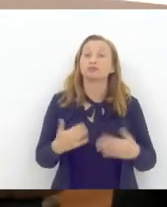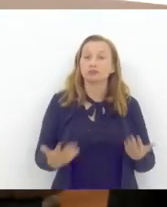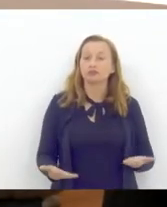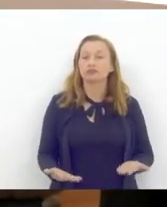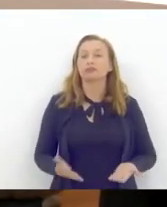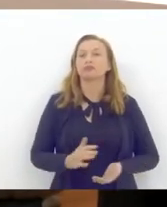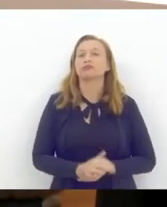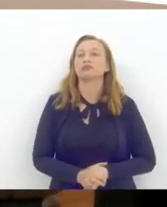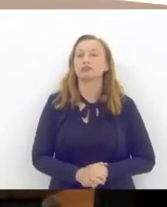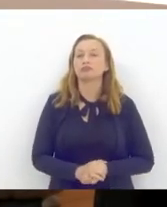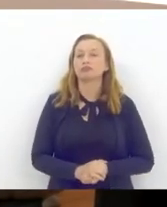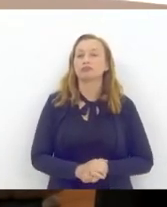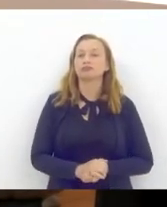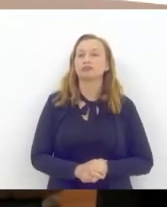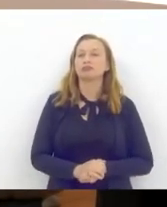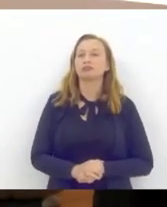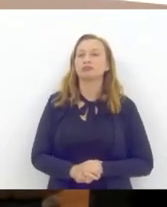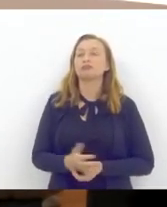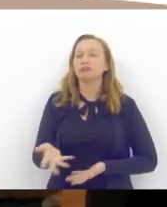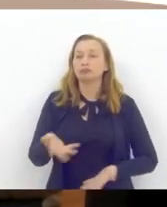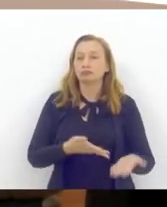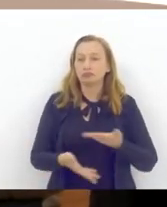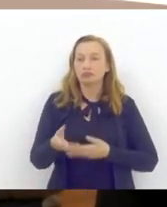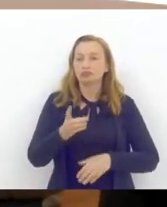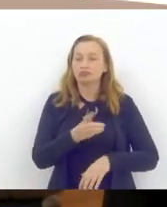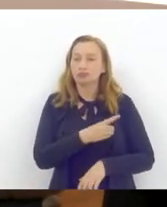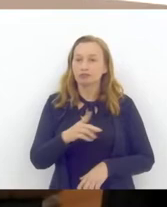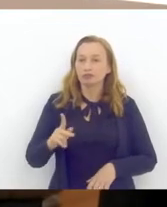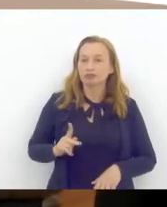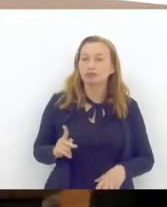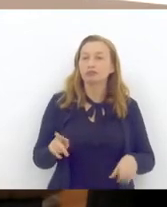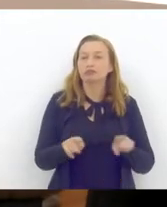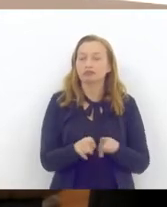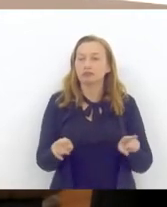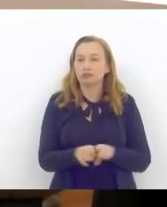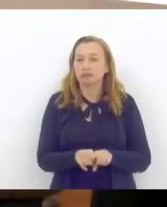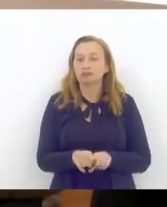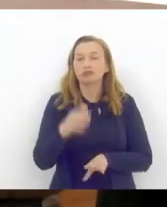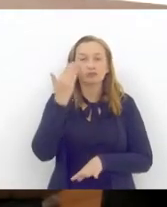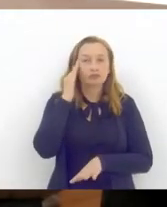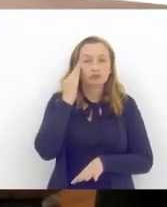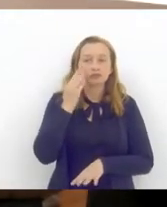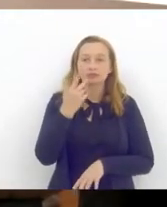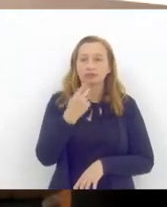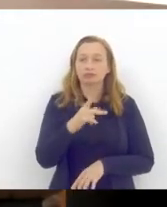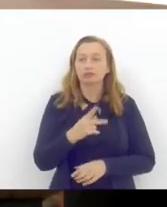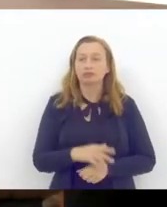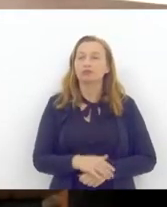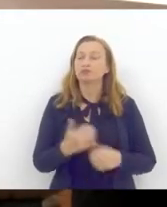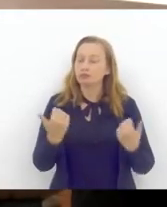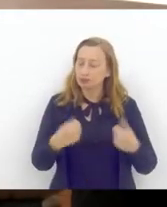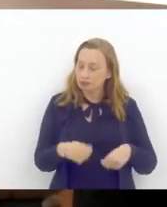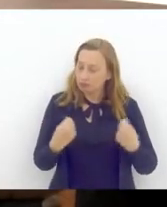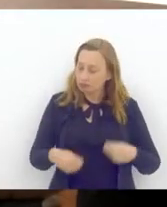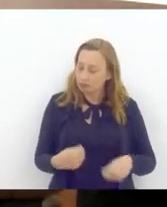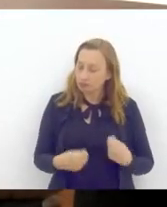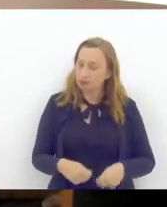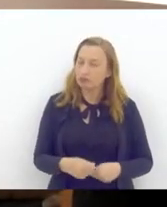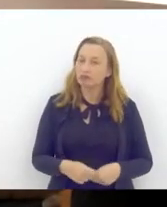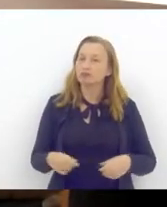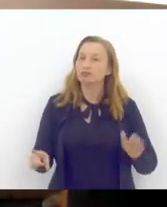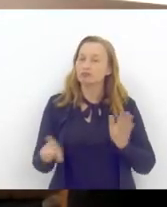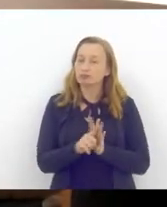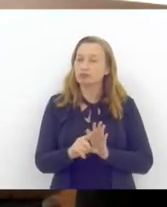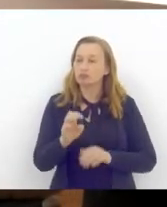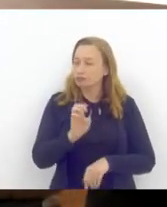dito isso, eu também compartilho, a Defensoria Pública compartilha do entendimento de Vossa Excelência de que é preciso que a lei